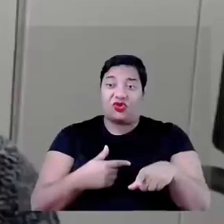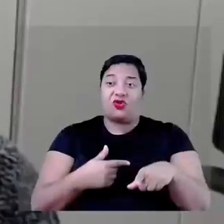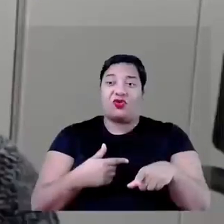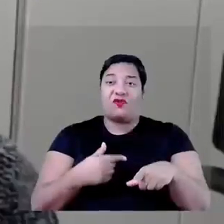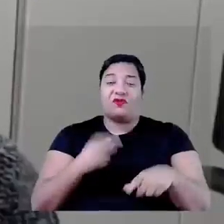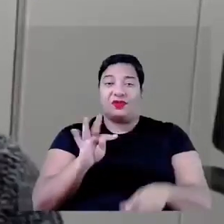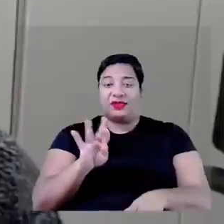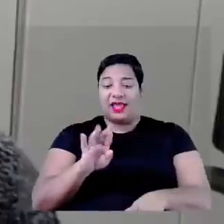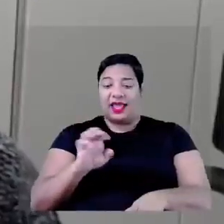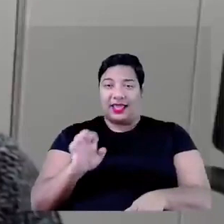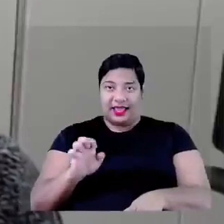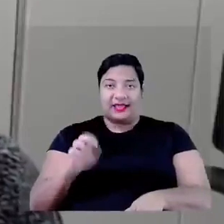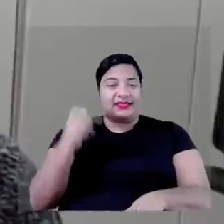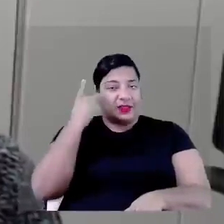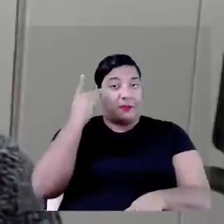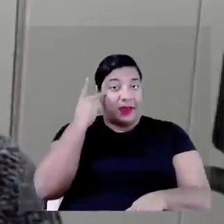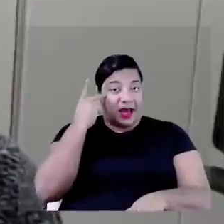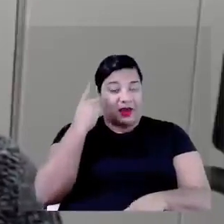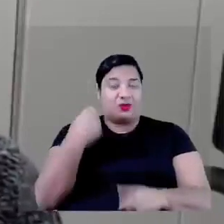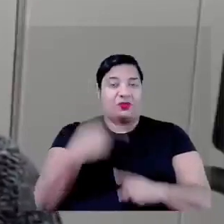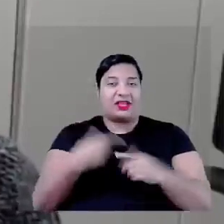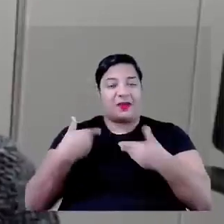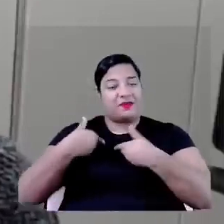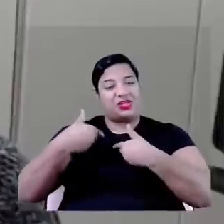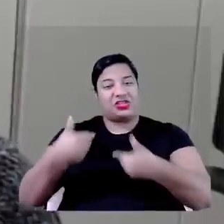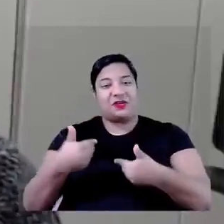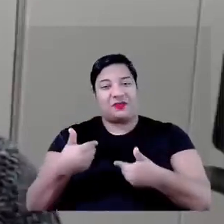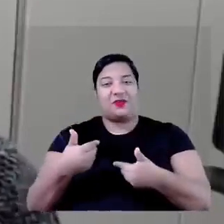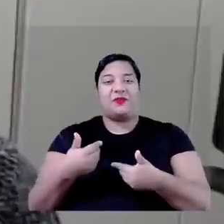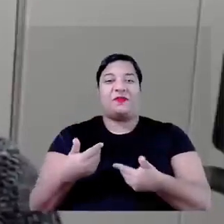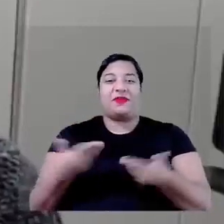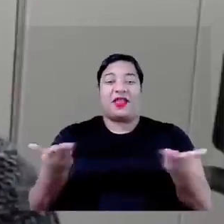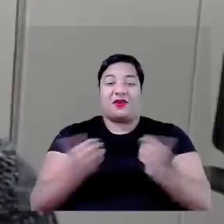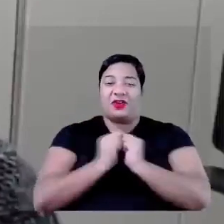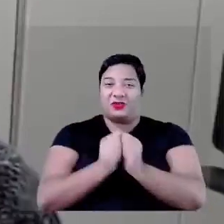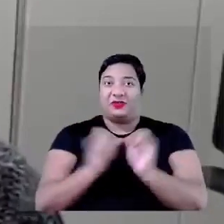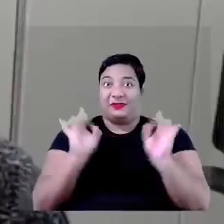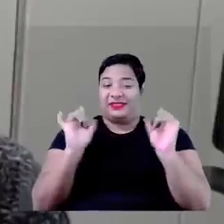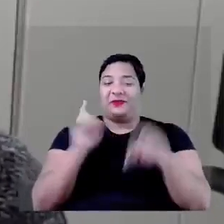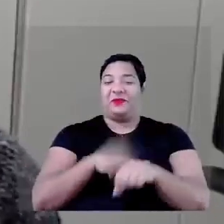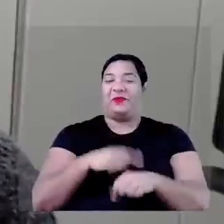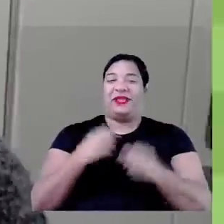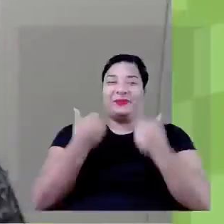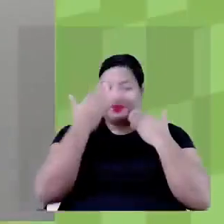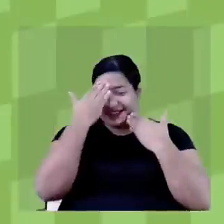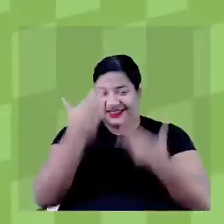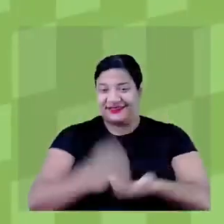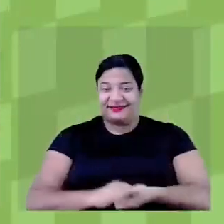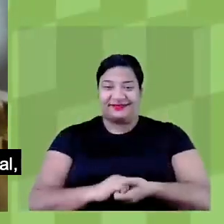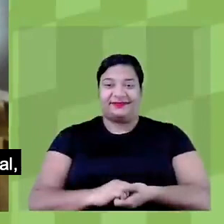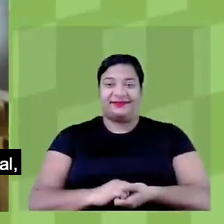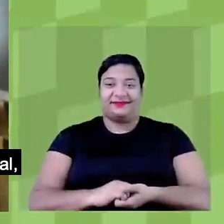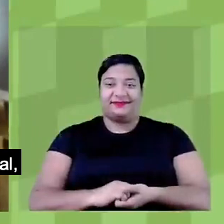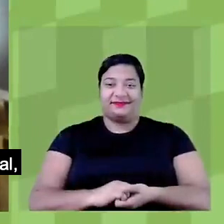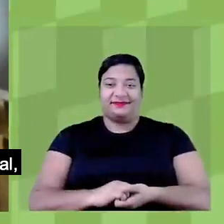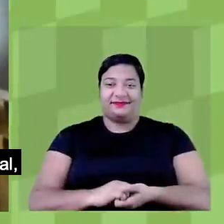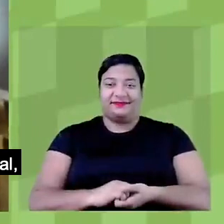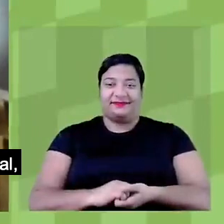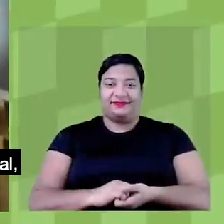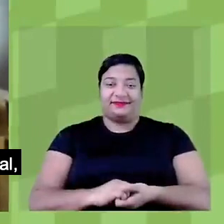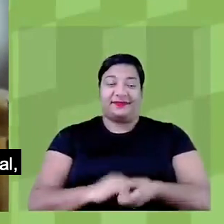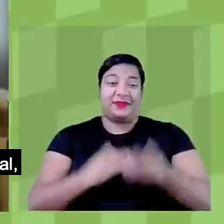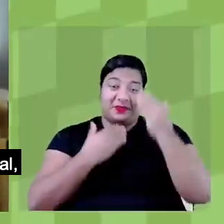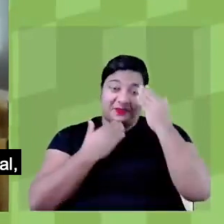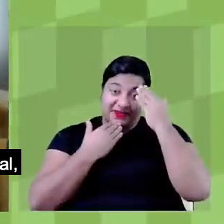Regional Eleitoral de São Paulo pelo convite para estar aqui com vocês nesse momento tão especial. Muito obrigada. Muito obrigada. Cíntia